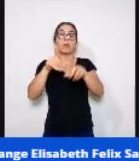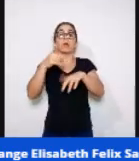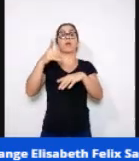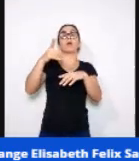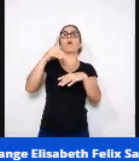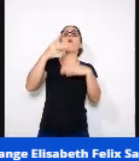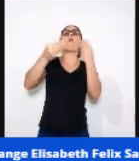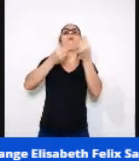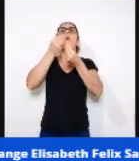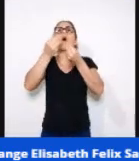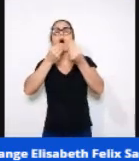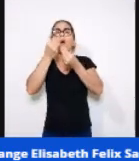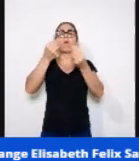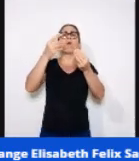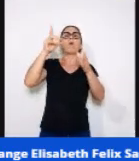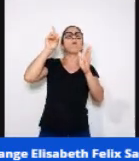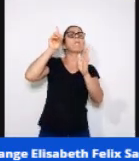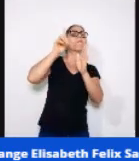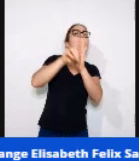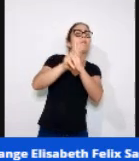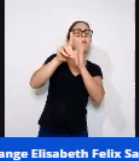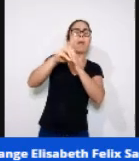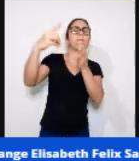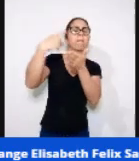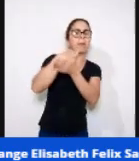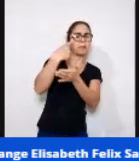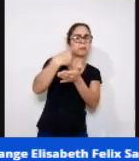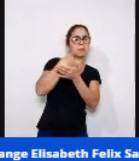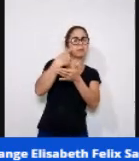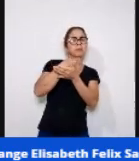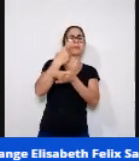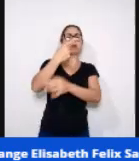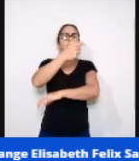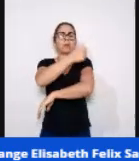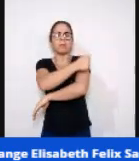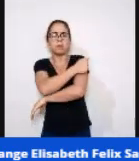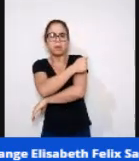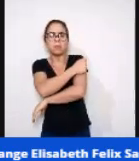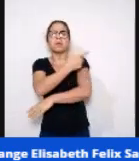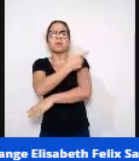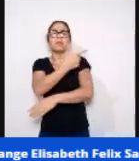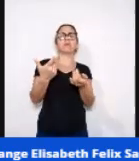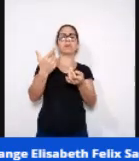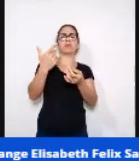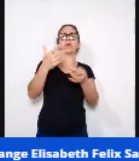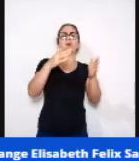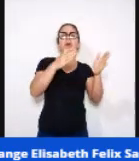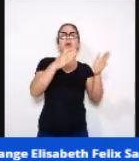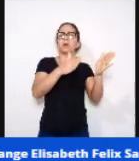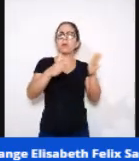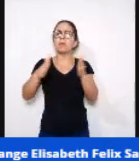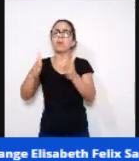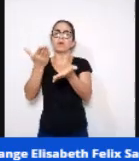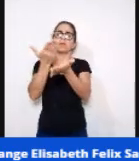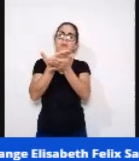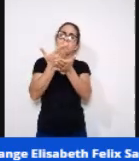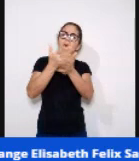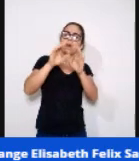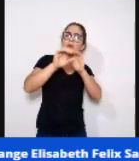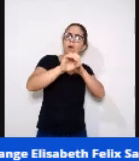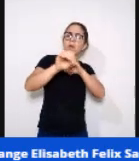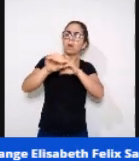questionamentos realizados pelos alunos durante a aula e, principalmente, no momento da realização